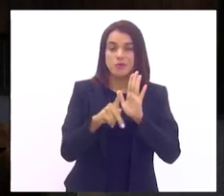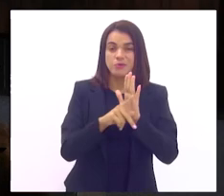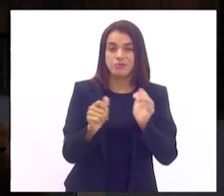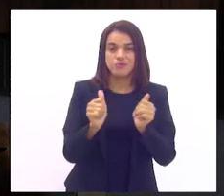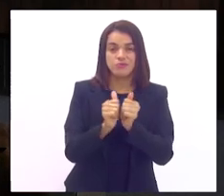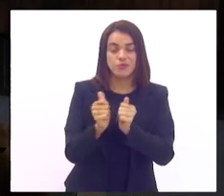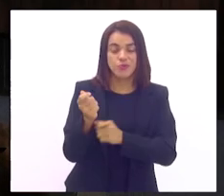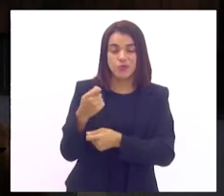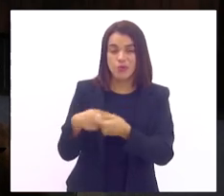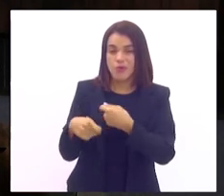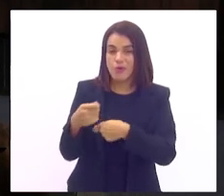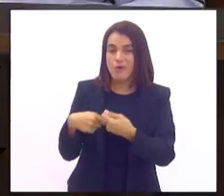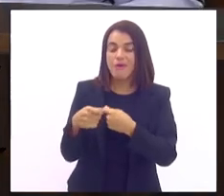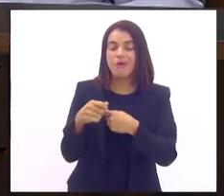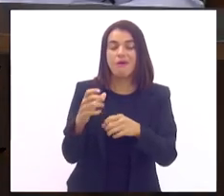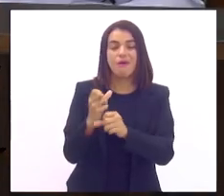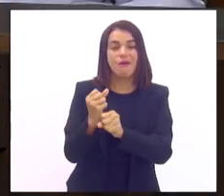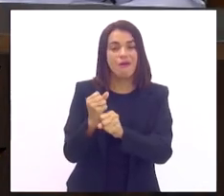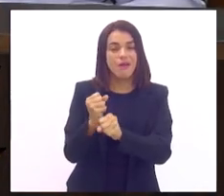com o Sebrae, junto